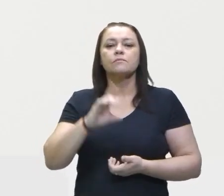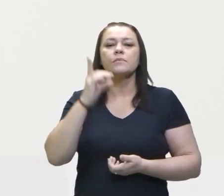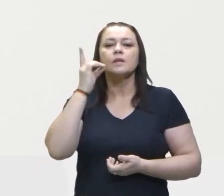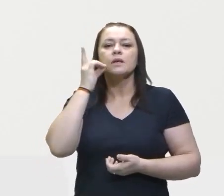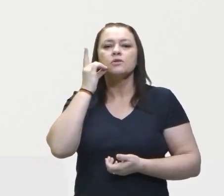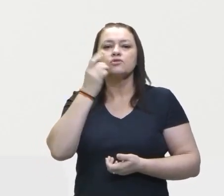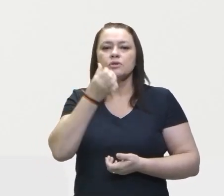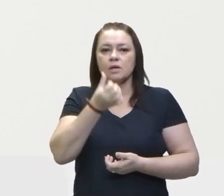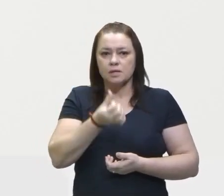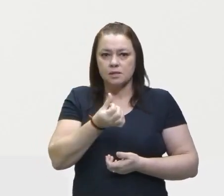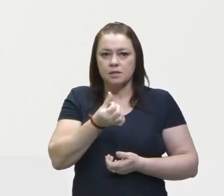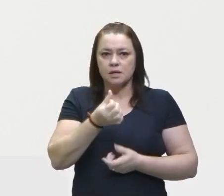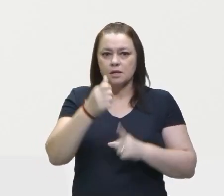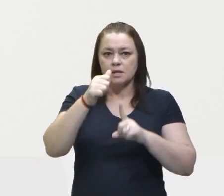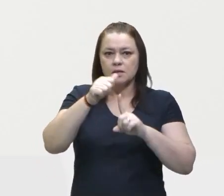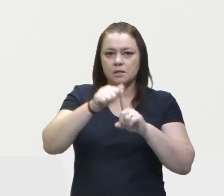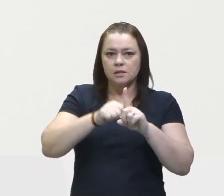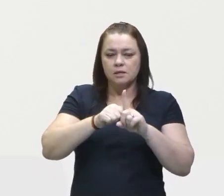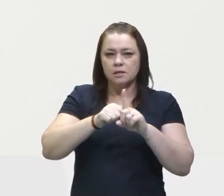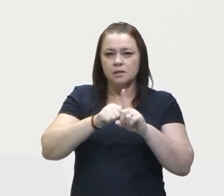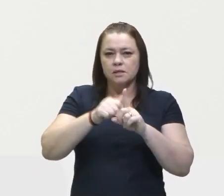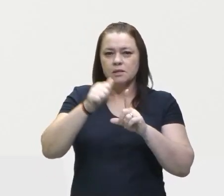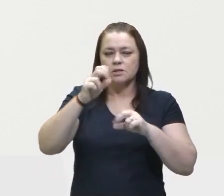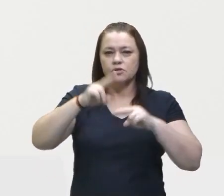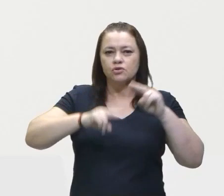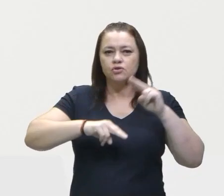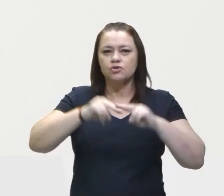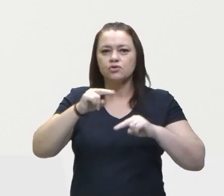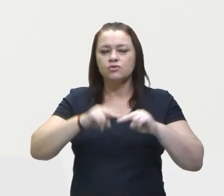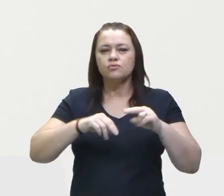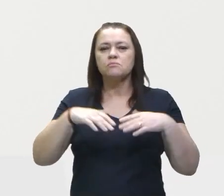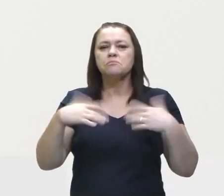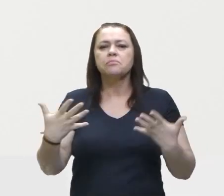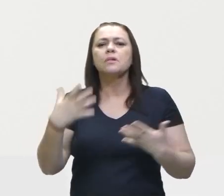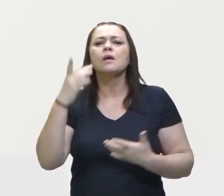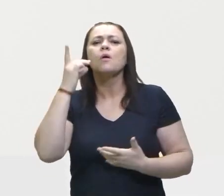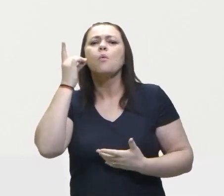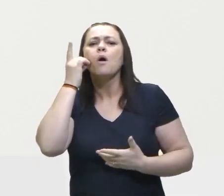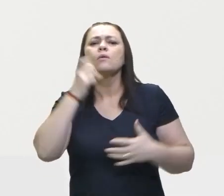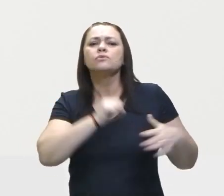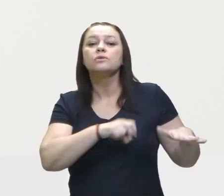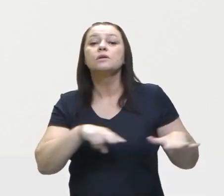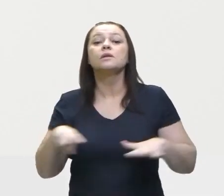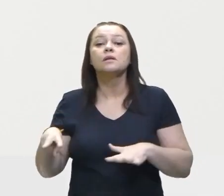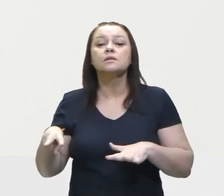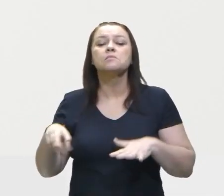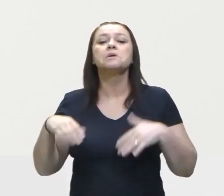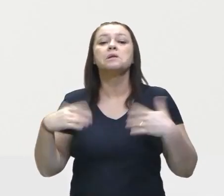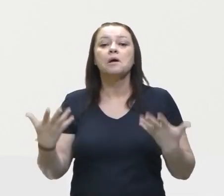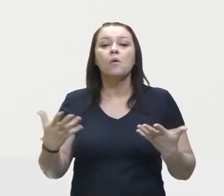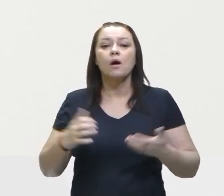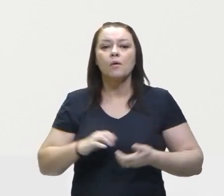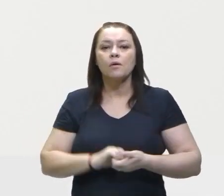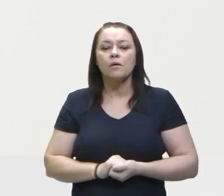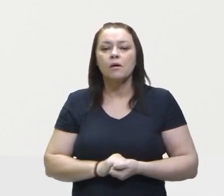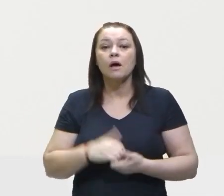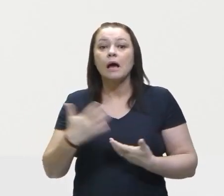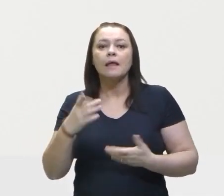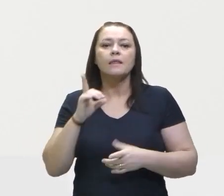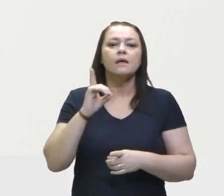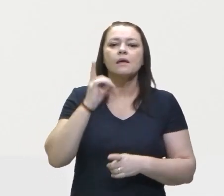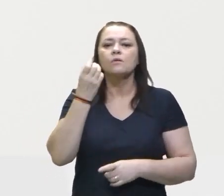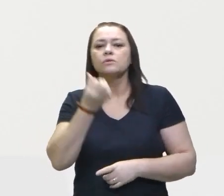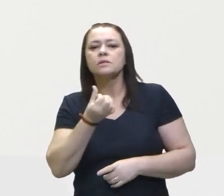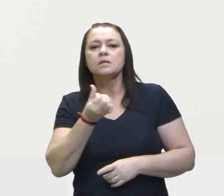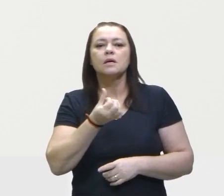junho. Dia 6, de olho no calendário. Dia 6 de junho caiu em que dia da semana? Ah, cadê o 6? Cadê o 6? Marcou